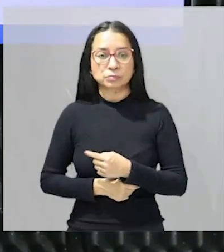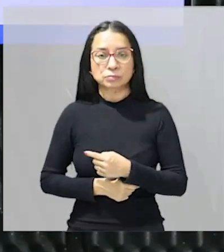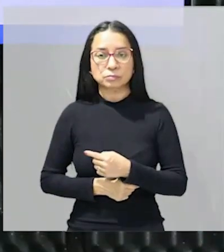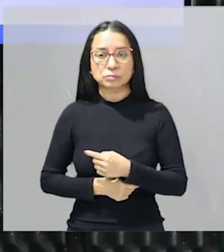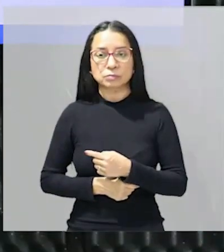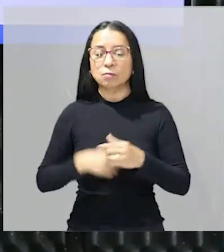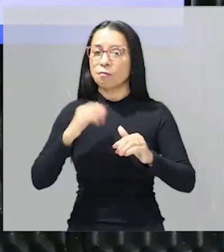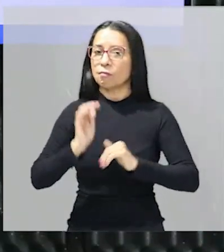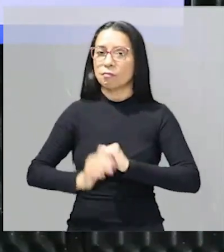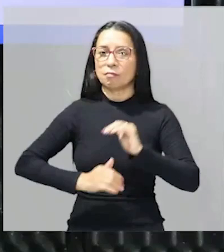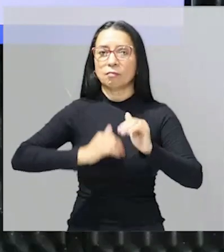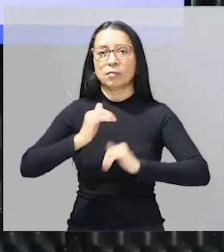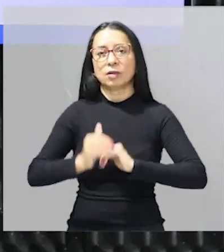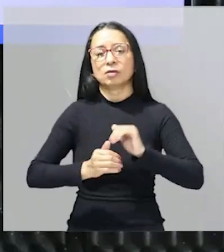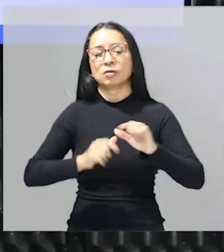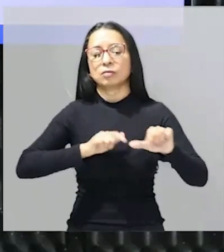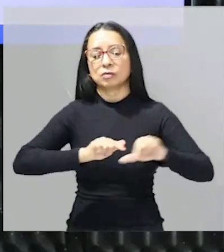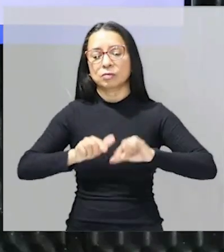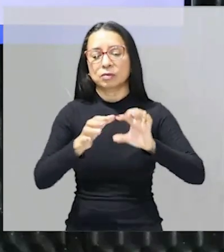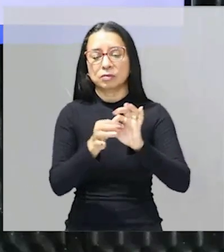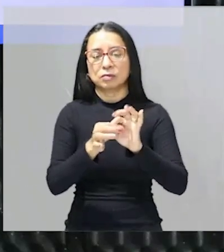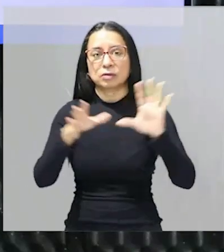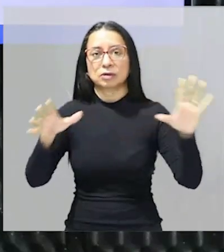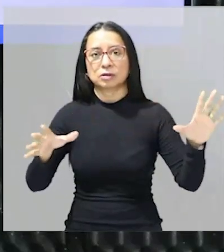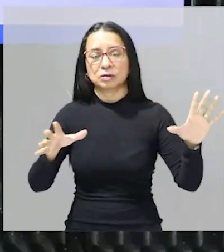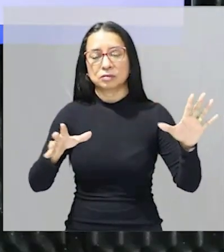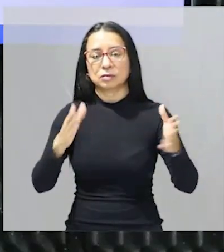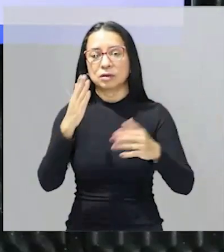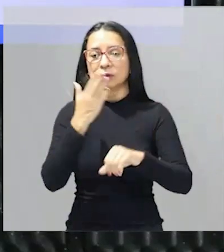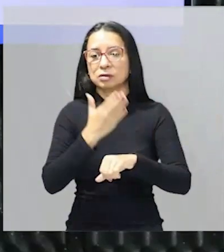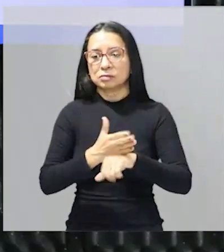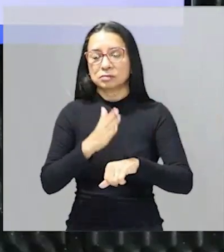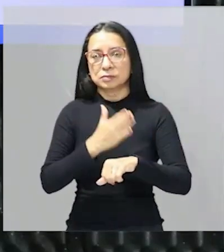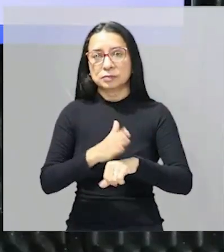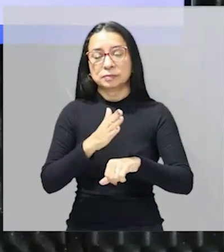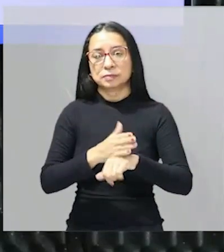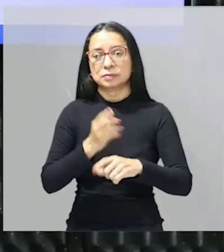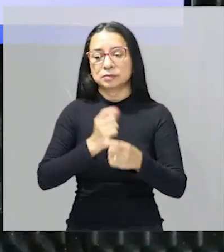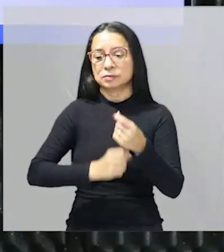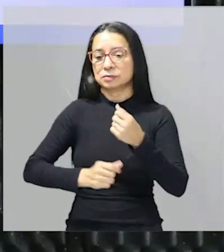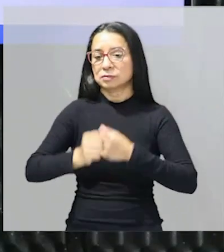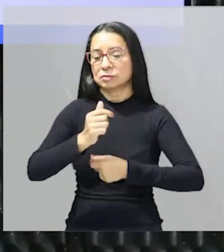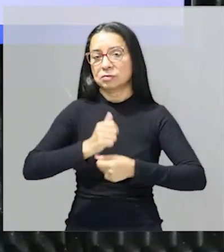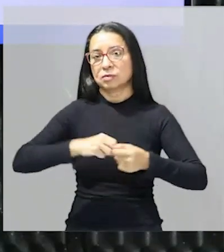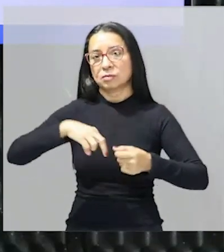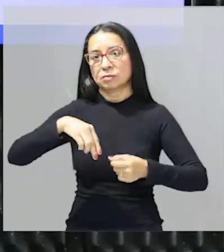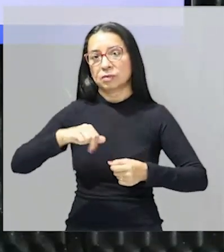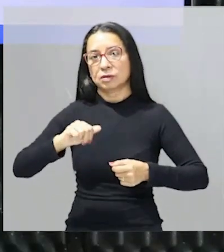que desenvolve a mão de obra livre, as atividades do comércio manufatureiro,